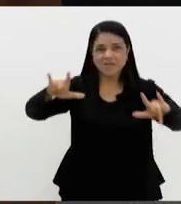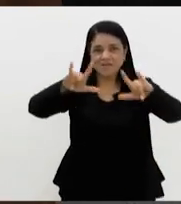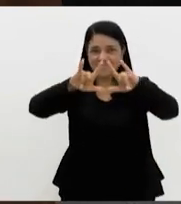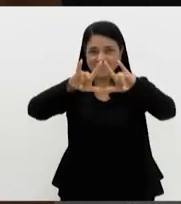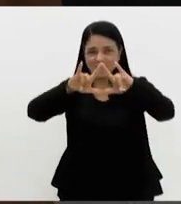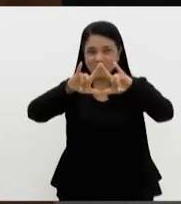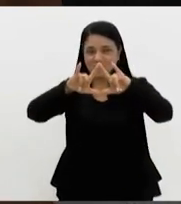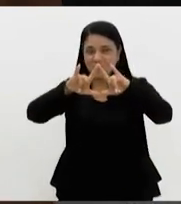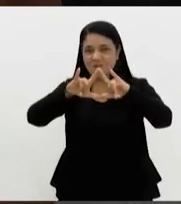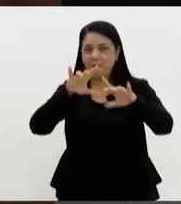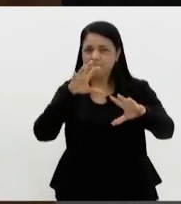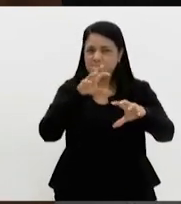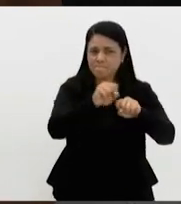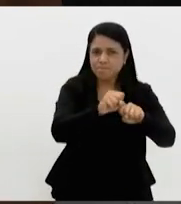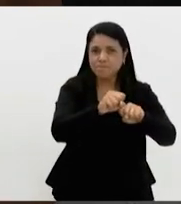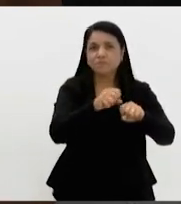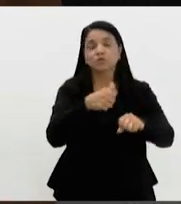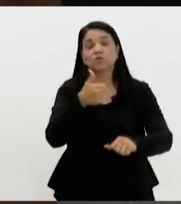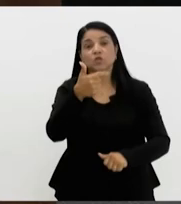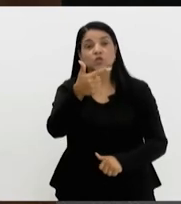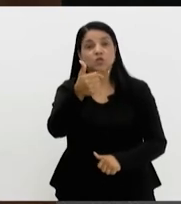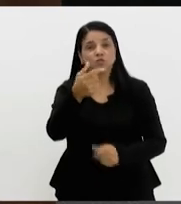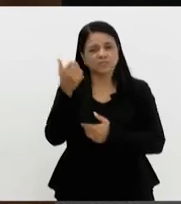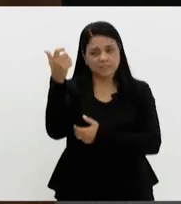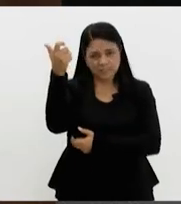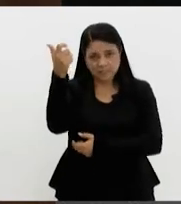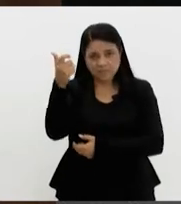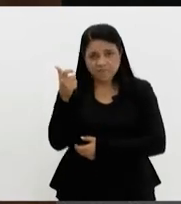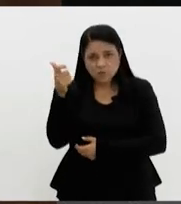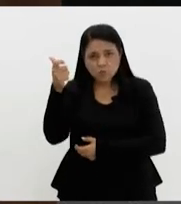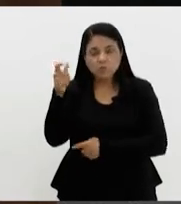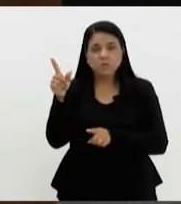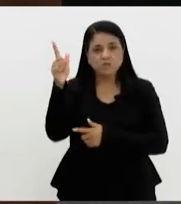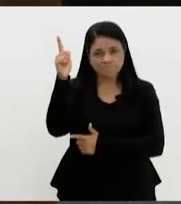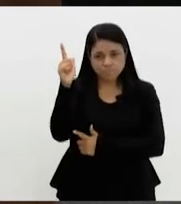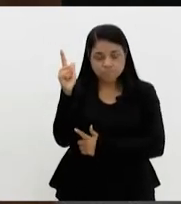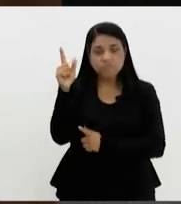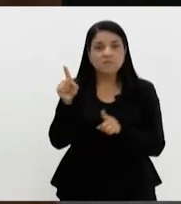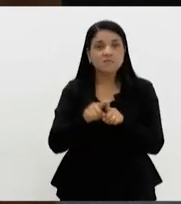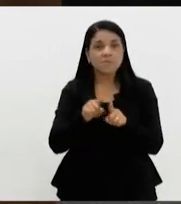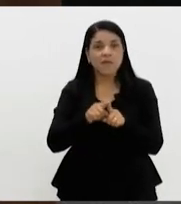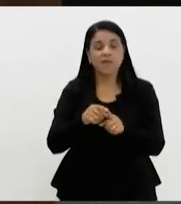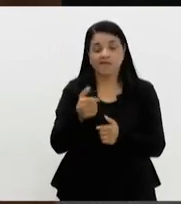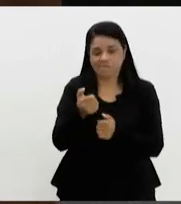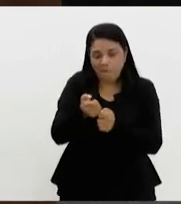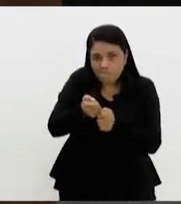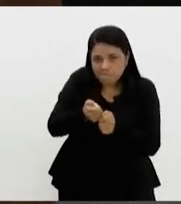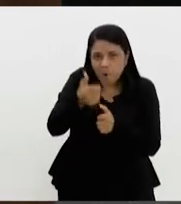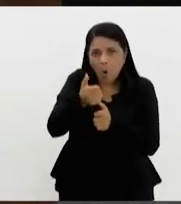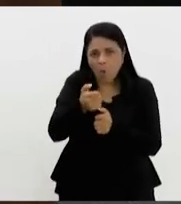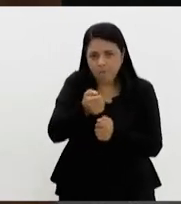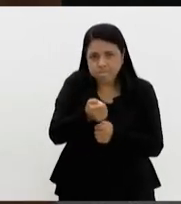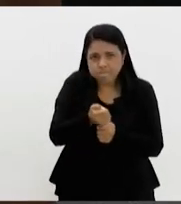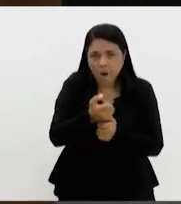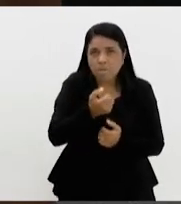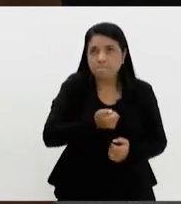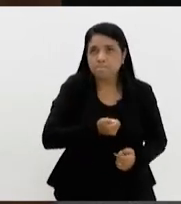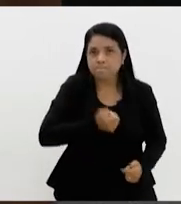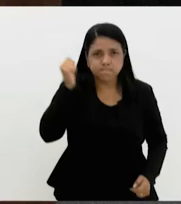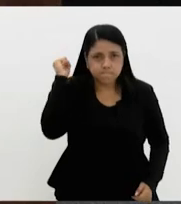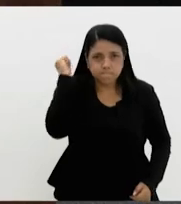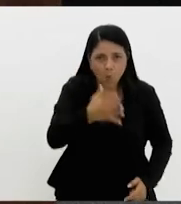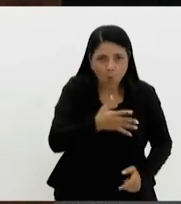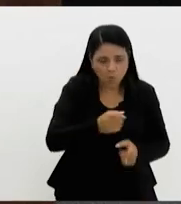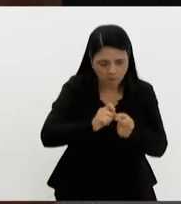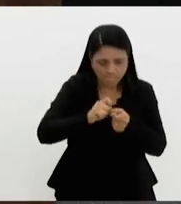fuzis, granadas e tudo mais, sem matar uma pessoa, sem morrer um policial. É claro que nem sempre é possível